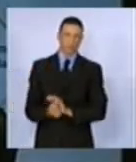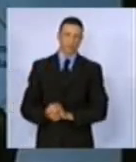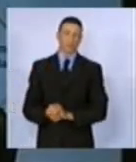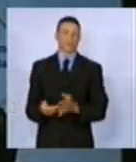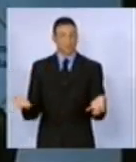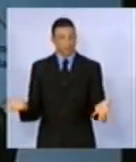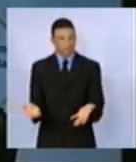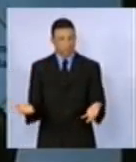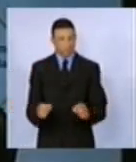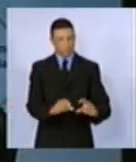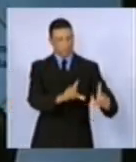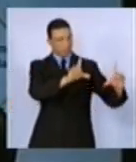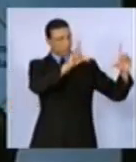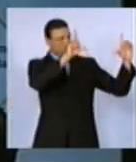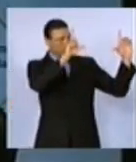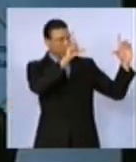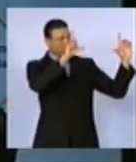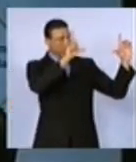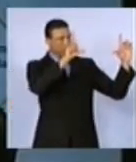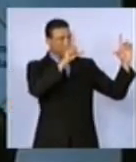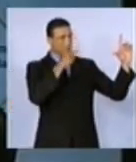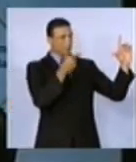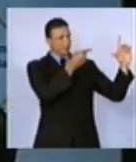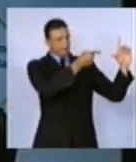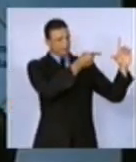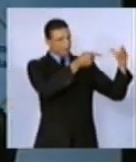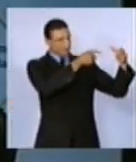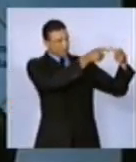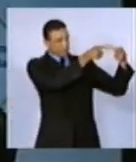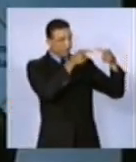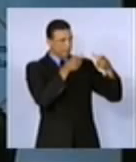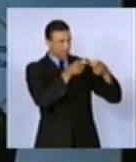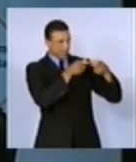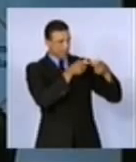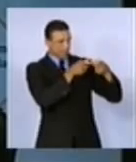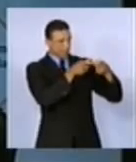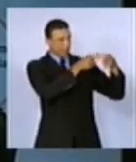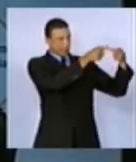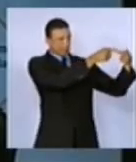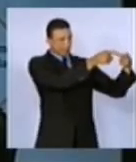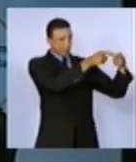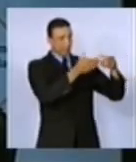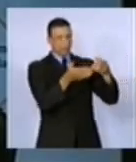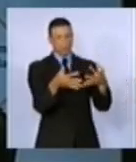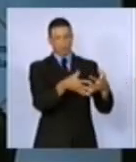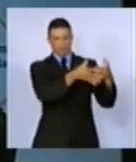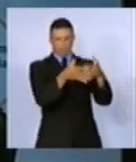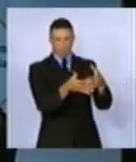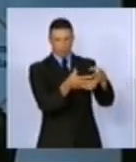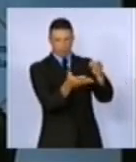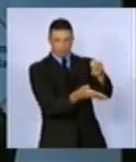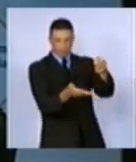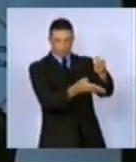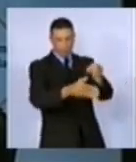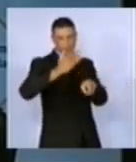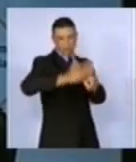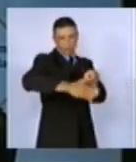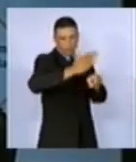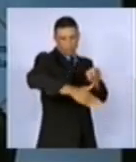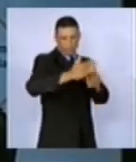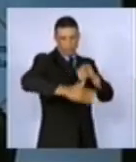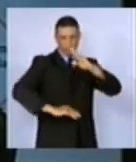aí só para mostrar também são estimativas com base na capacidade de uma colhedora e na capacidade de um cortador manual mas o que tá acontecendo com a evolução